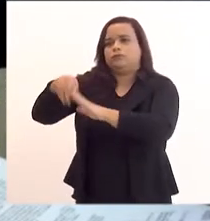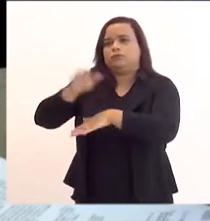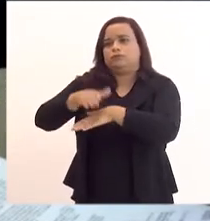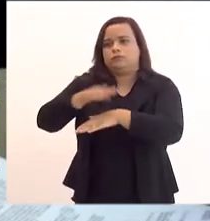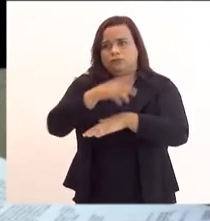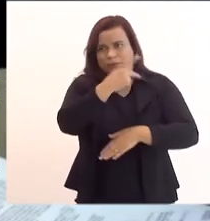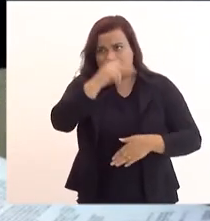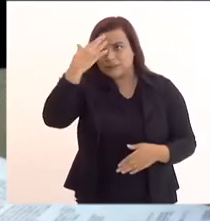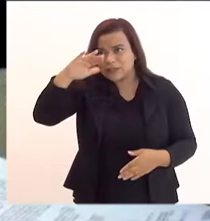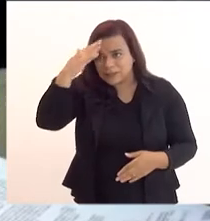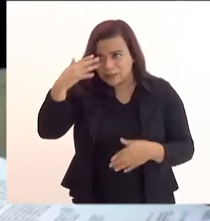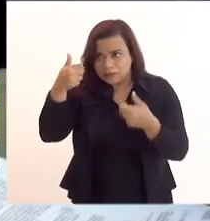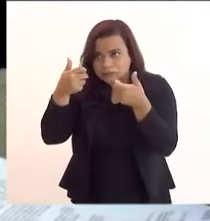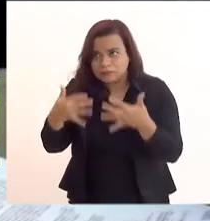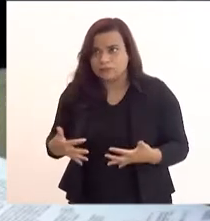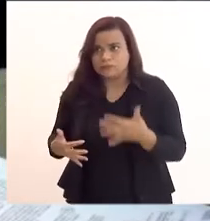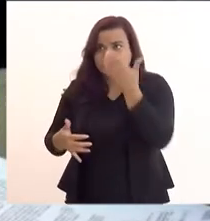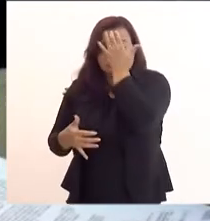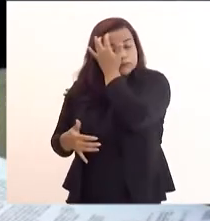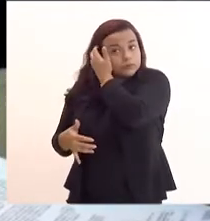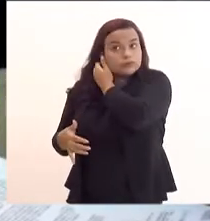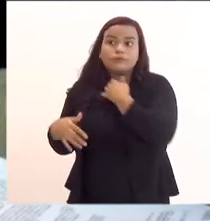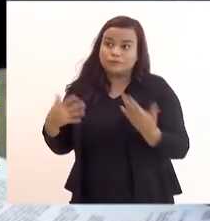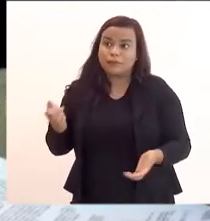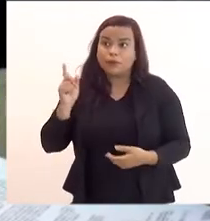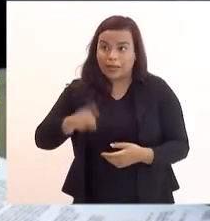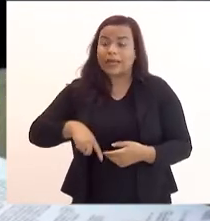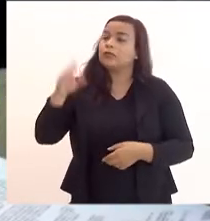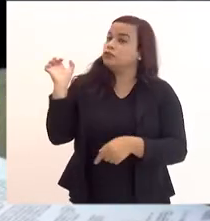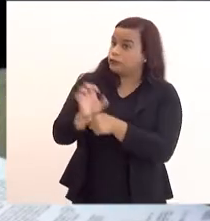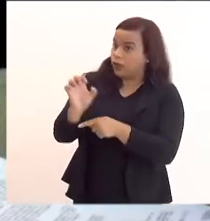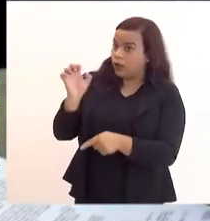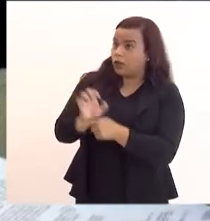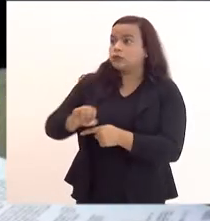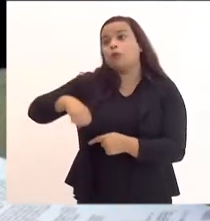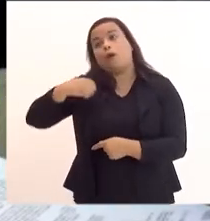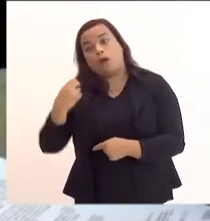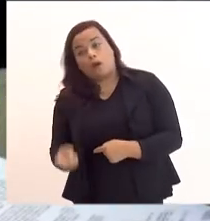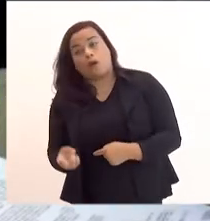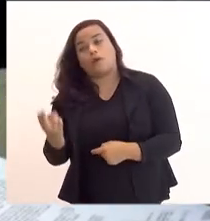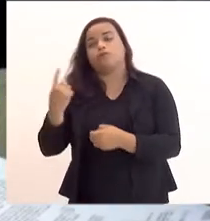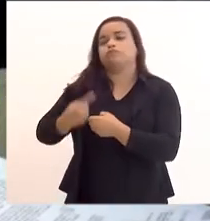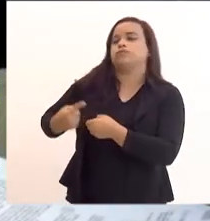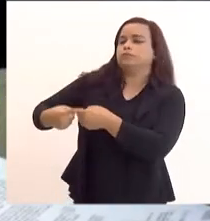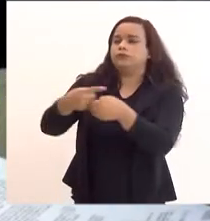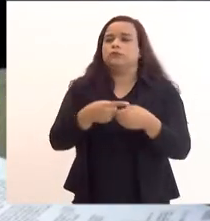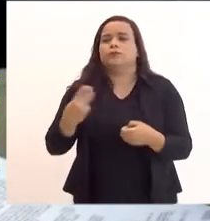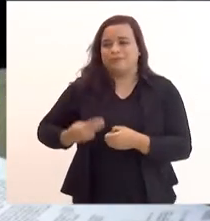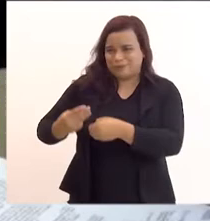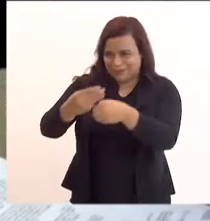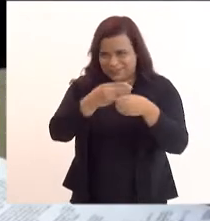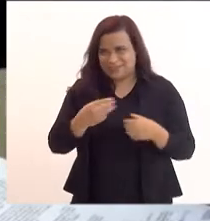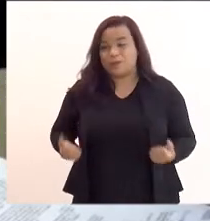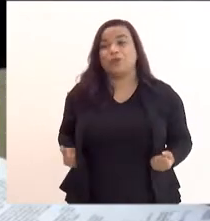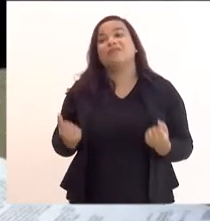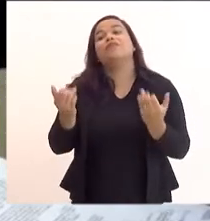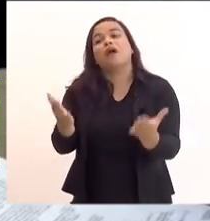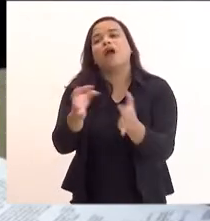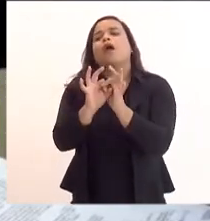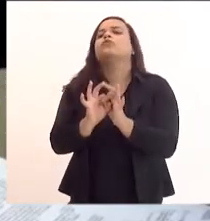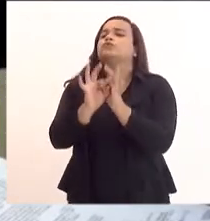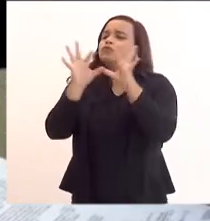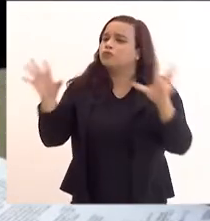Excelência entende? Então, assim, né, nesse caso, seria um Estado ou um município autorizando no seu território,